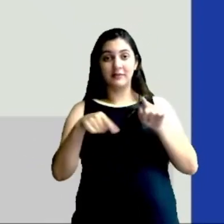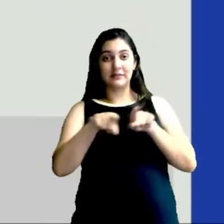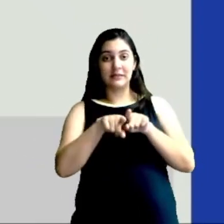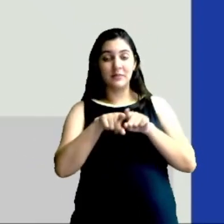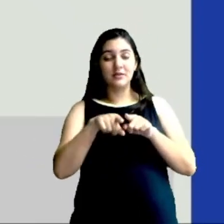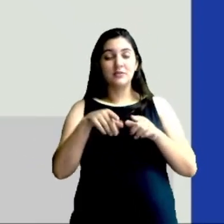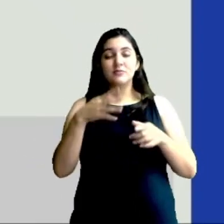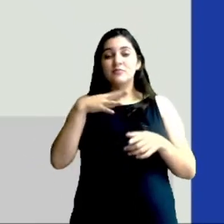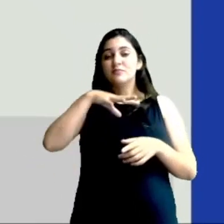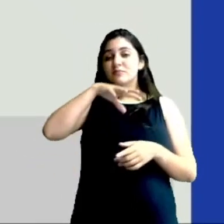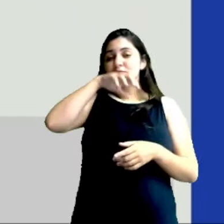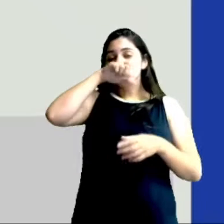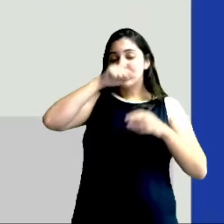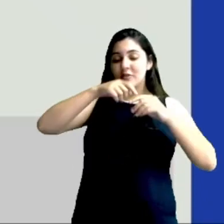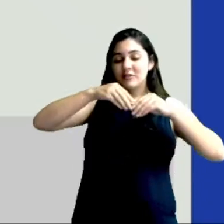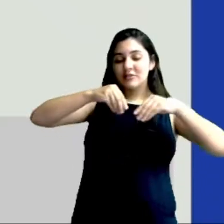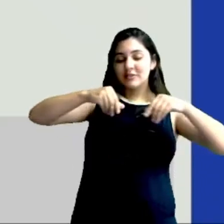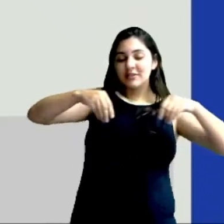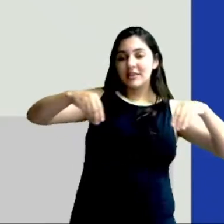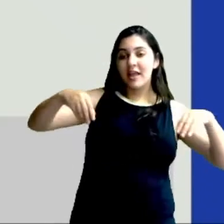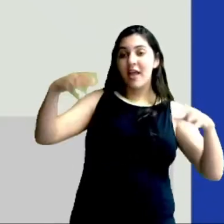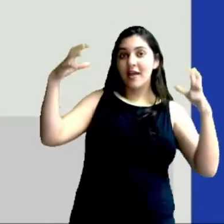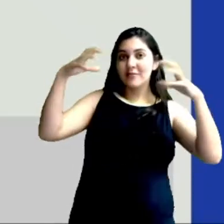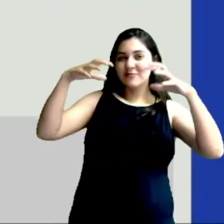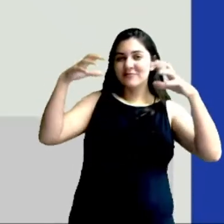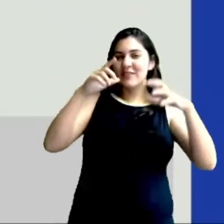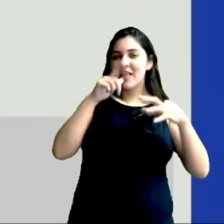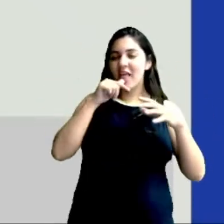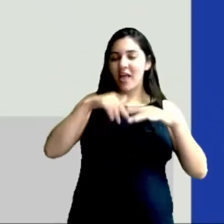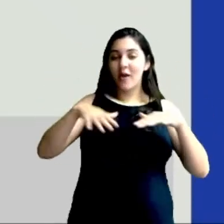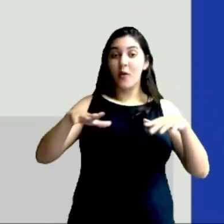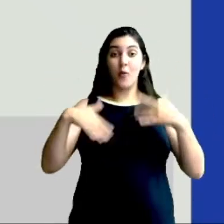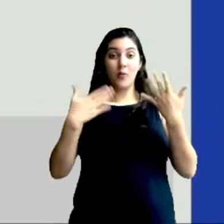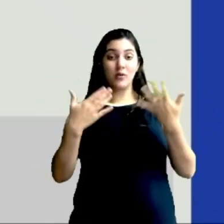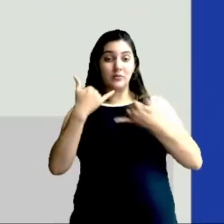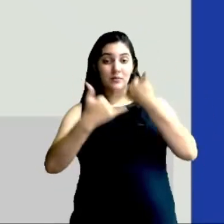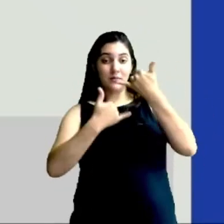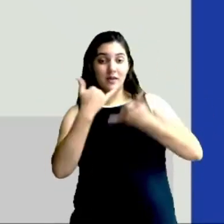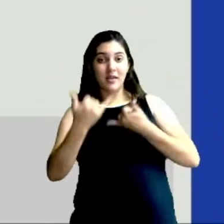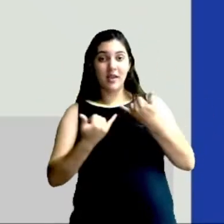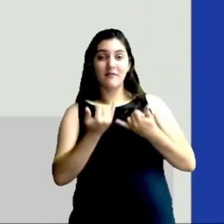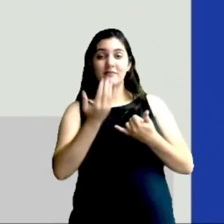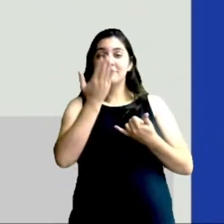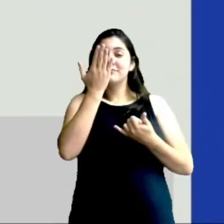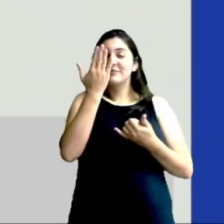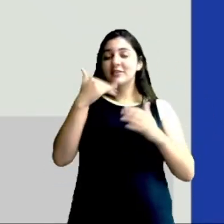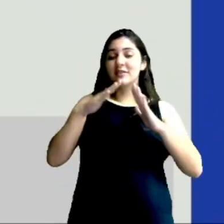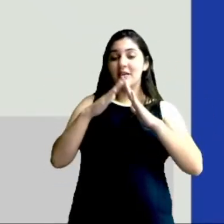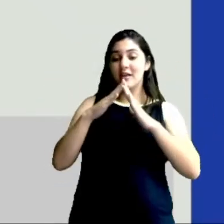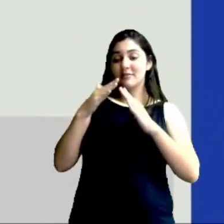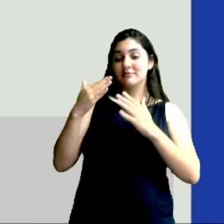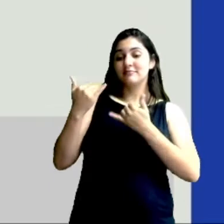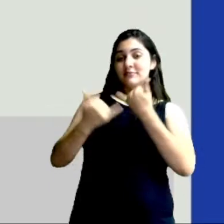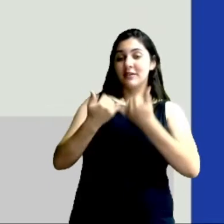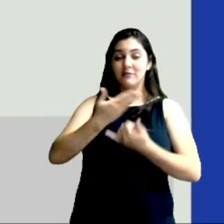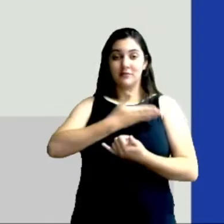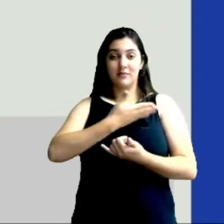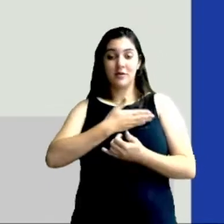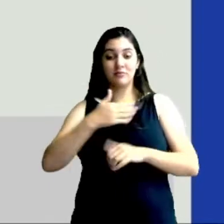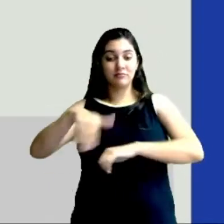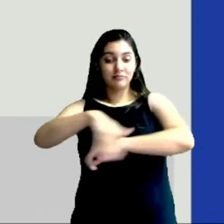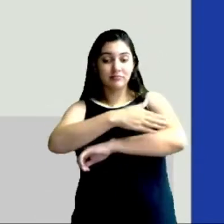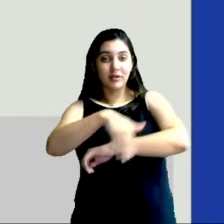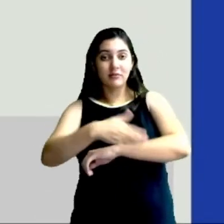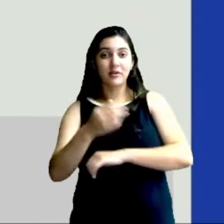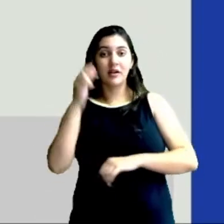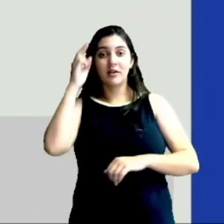aquele cheirinho de terra molhada quando a gente brincava na frente de casa com os nossos Coleguinhas o meu da rua a história traz